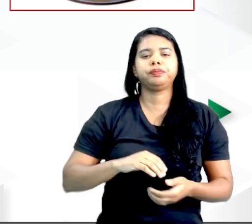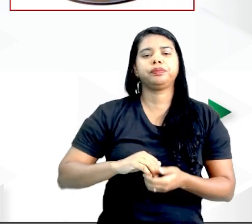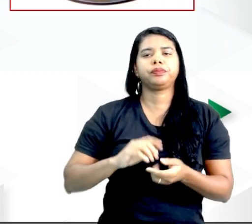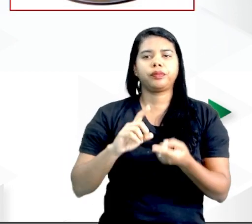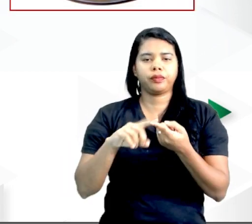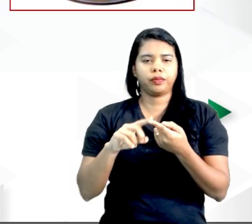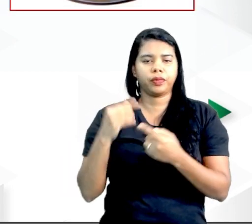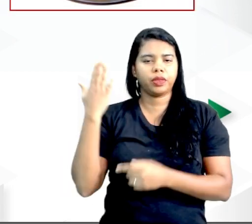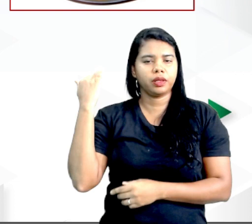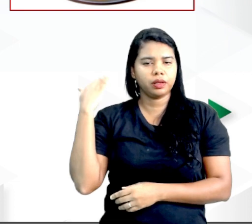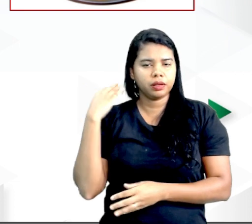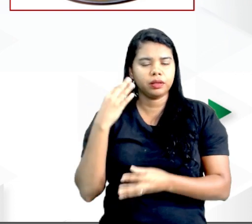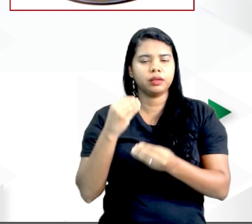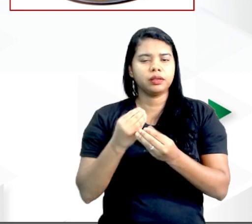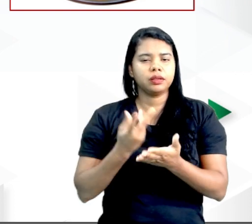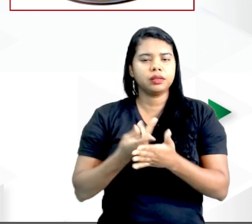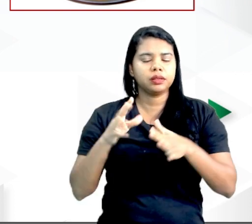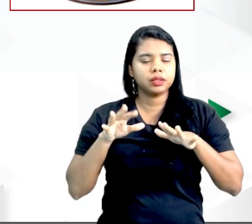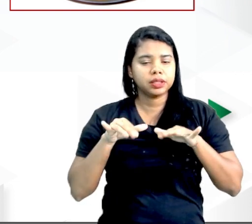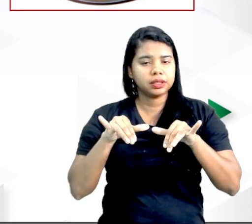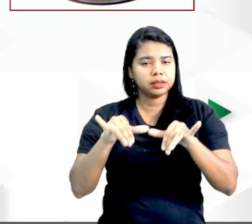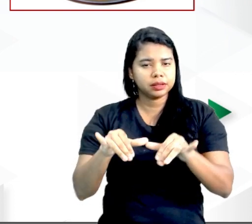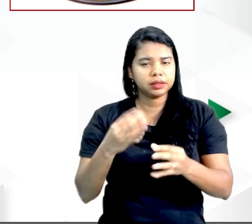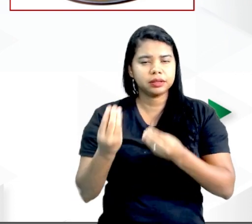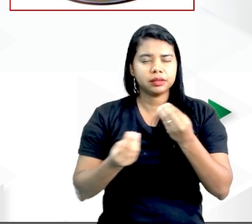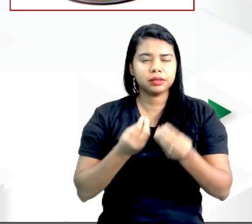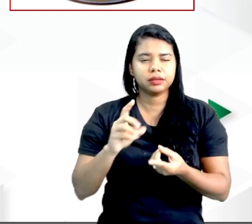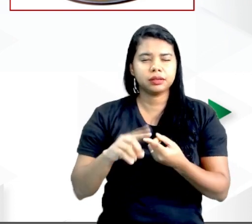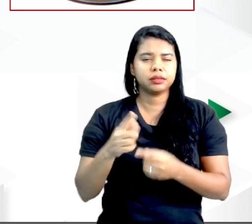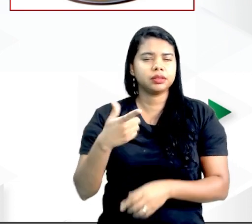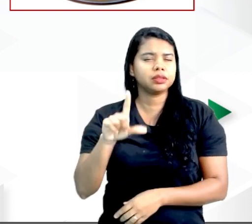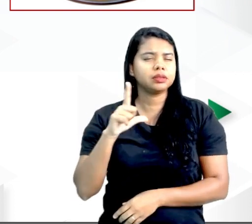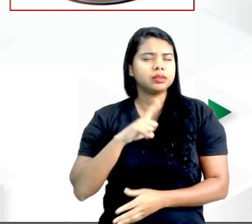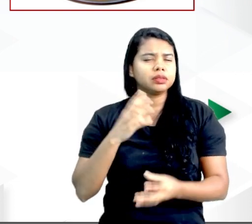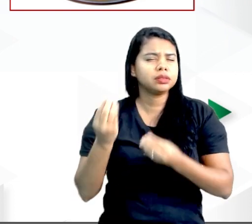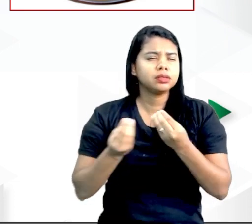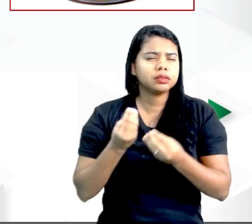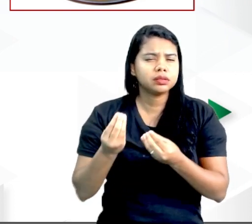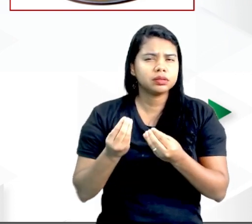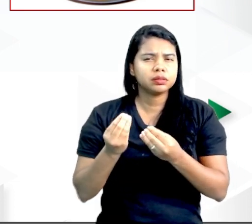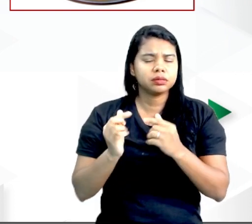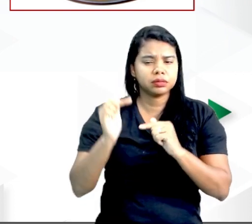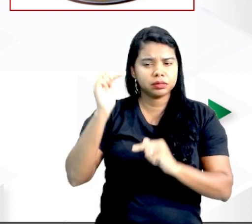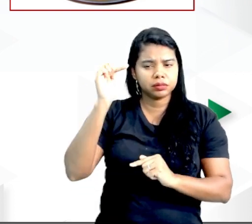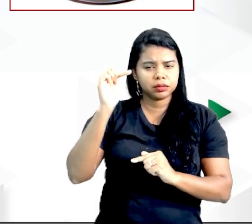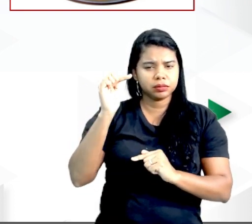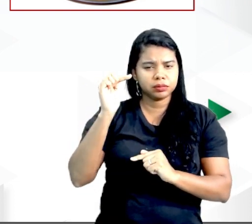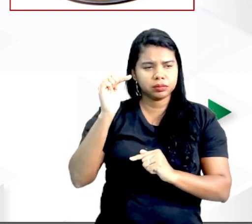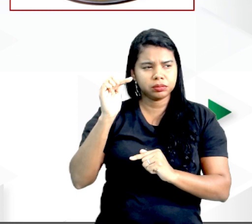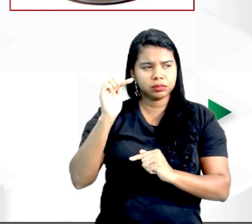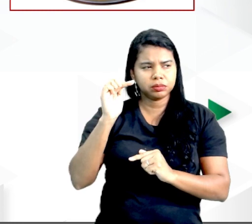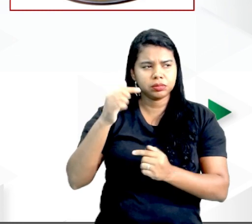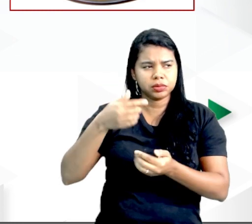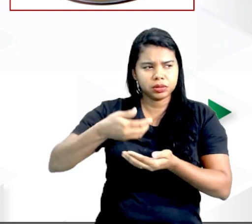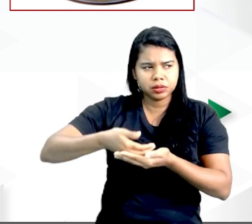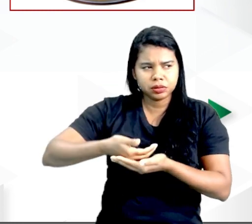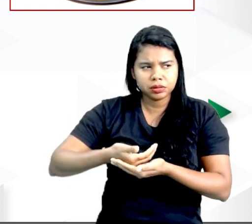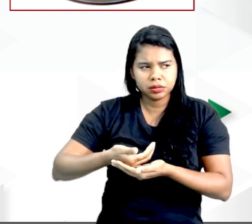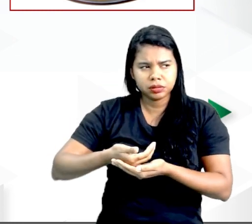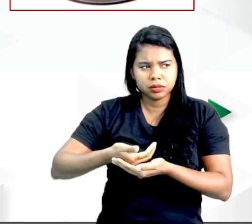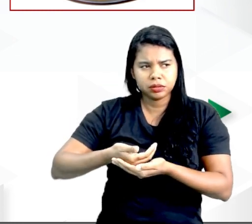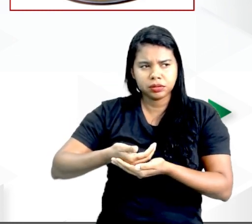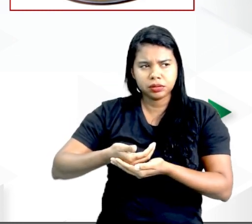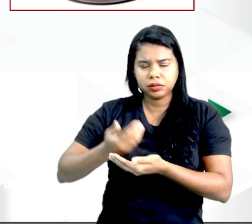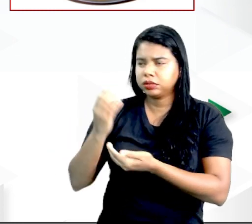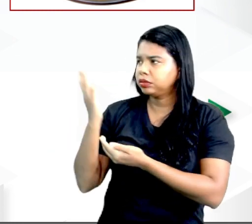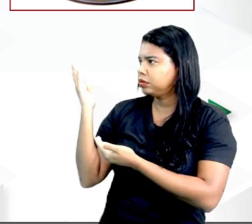medição na época, nas feiras. Como a gente não tinha como medir precisamente a cuia podia variar. Então